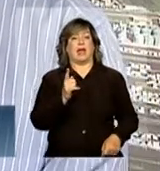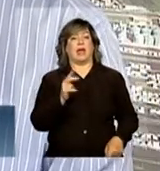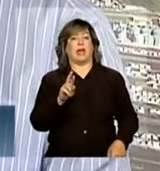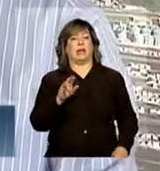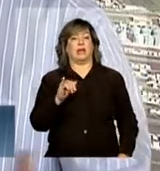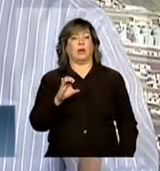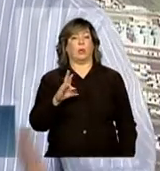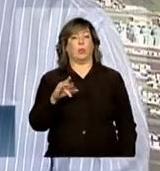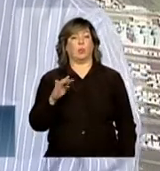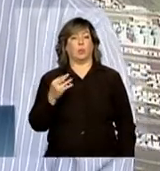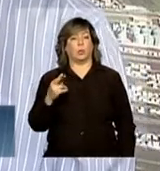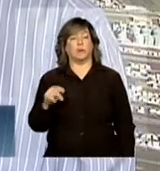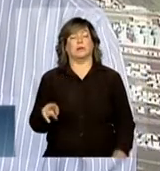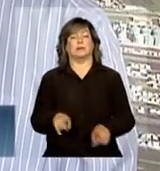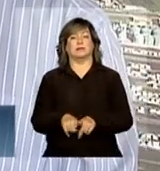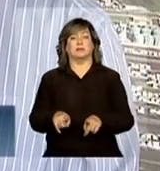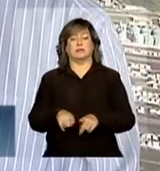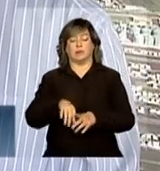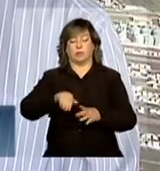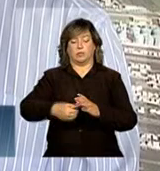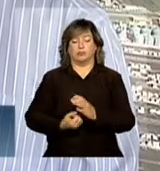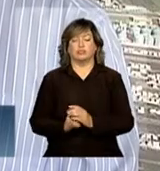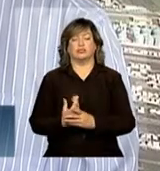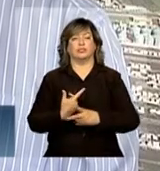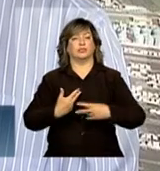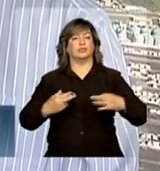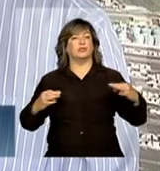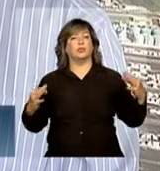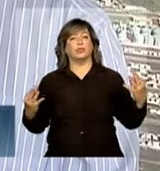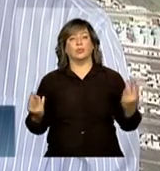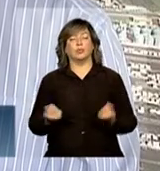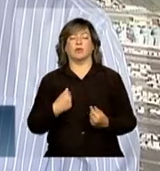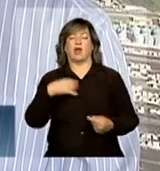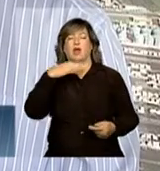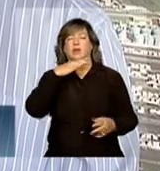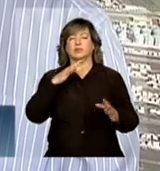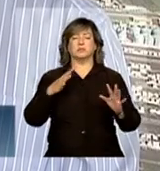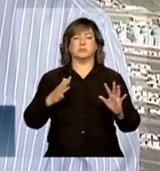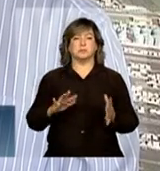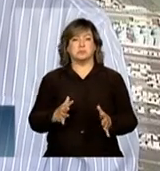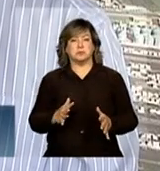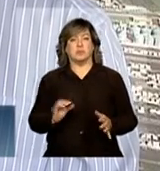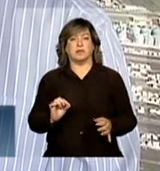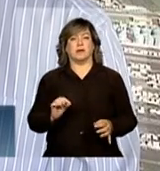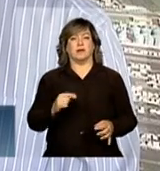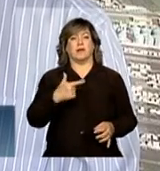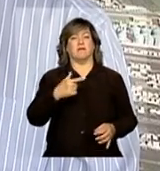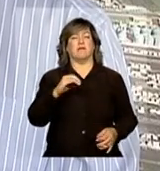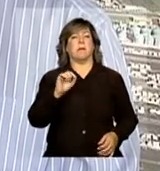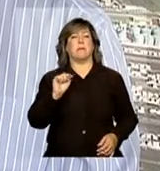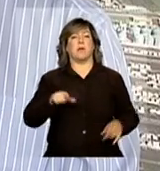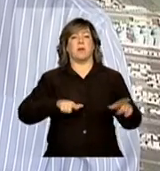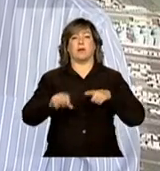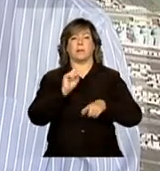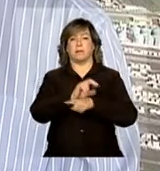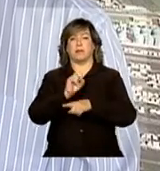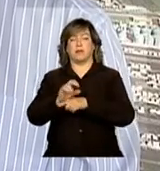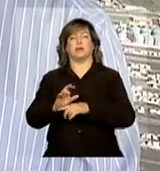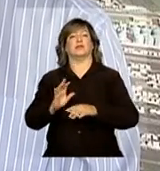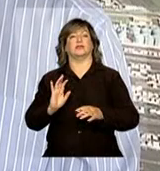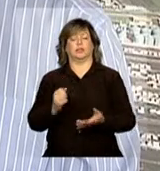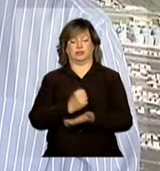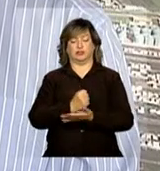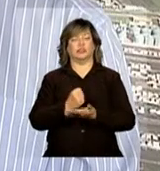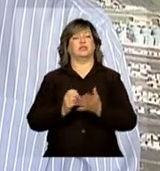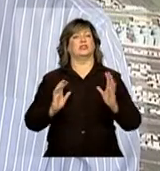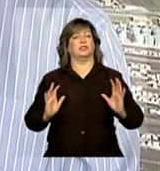a partir da produção agrícola. Eu acredito que hoje, em torno de 20 mil empregos formais